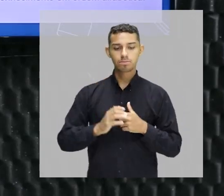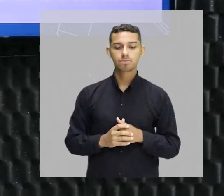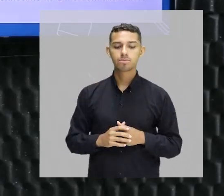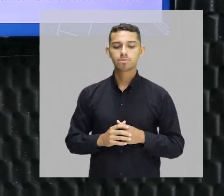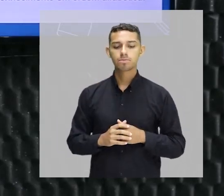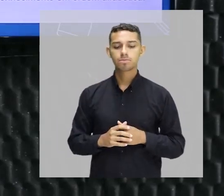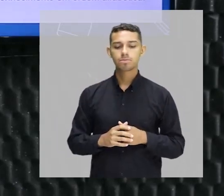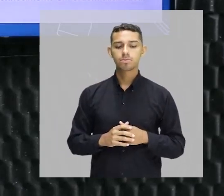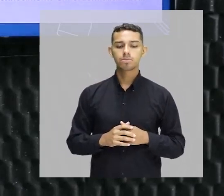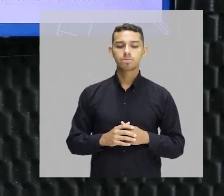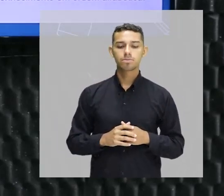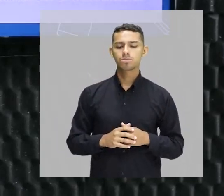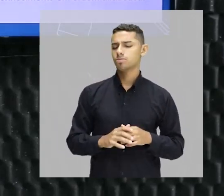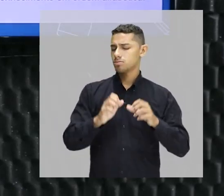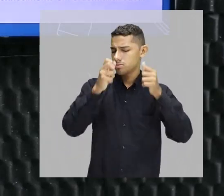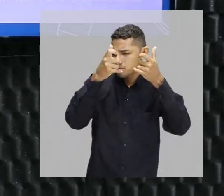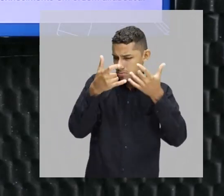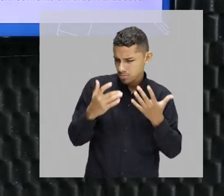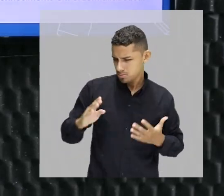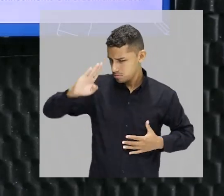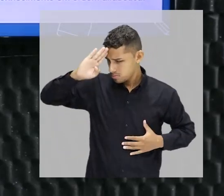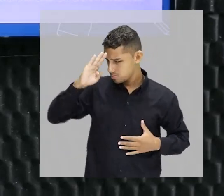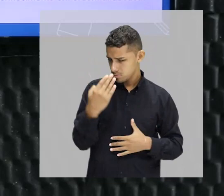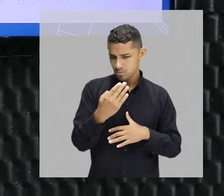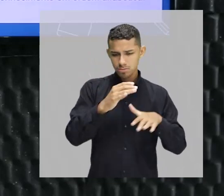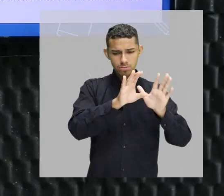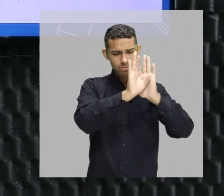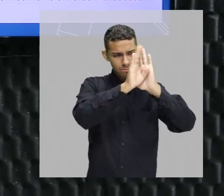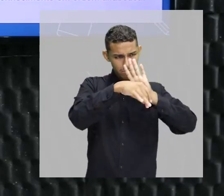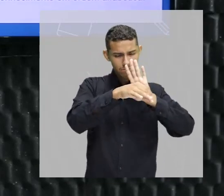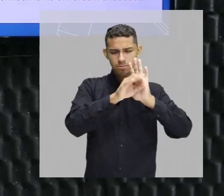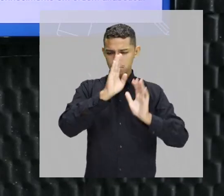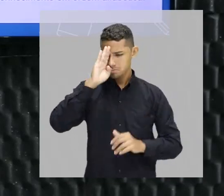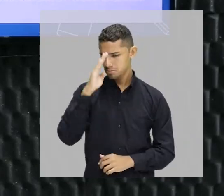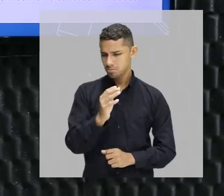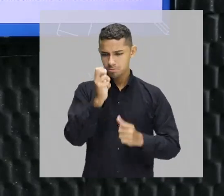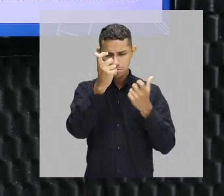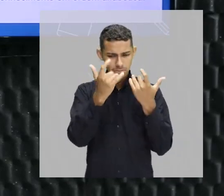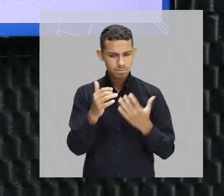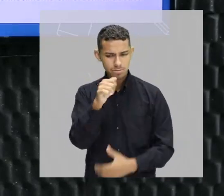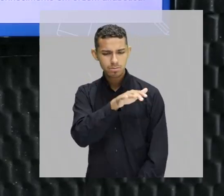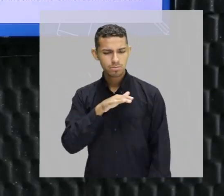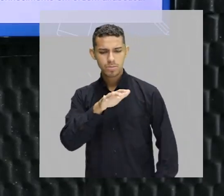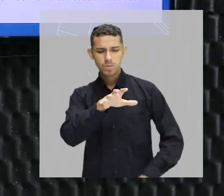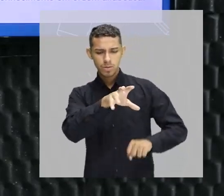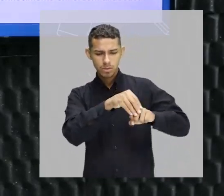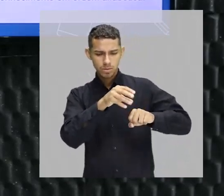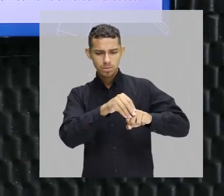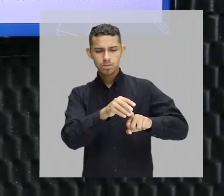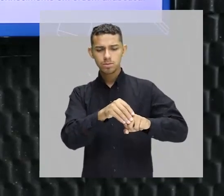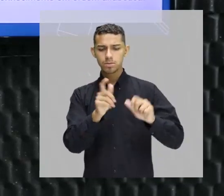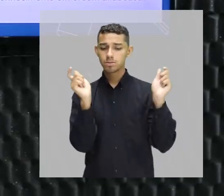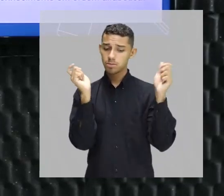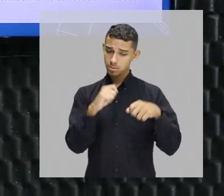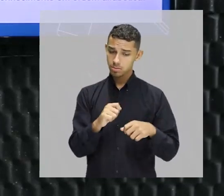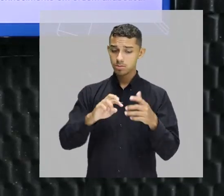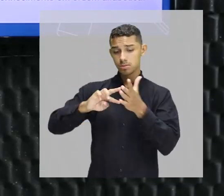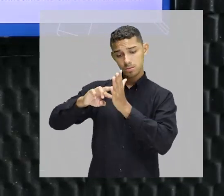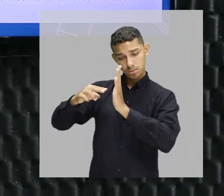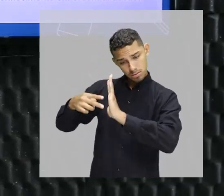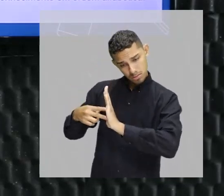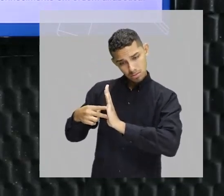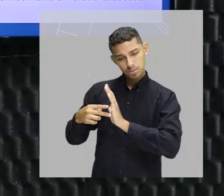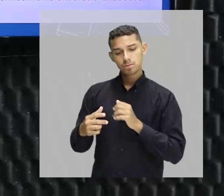Letra C, descrever os principais conceitos ligados a determinada área do conhecimento com a